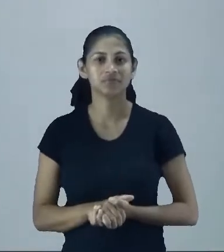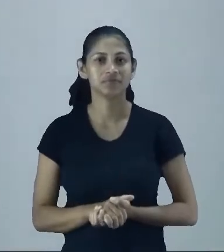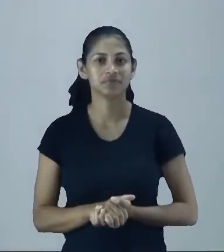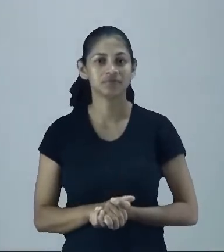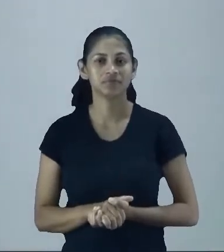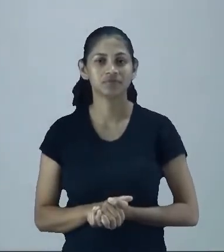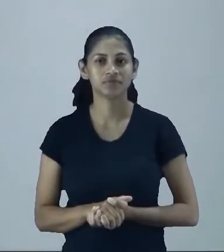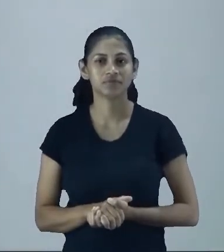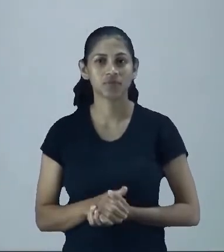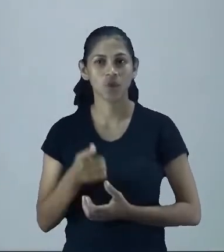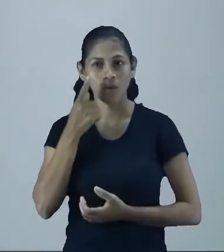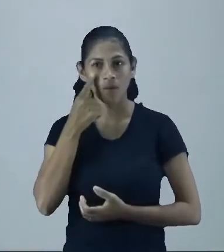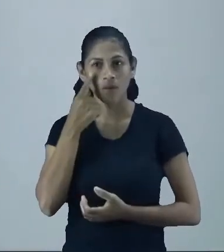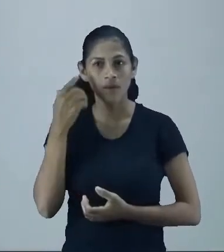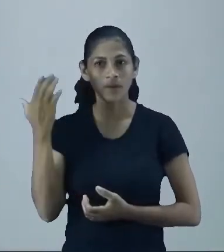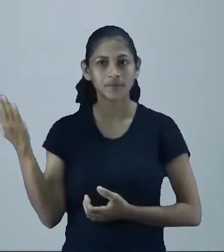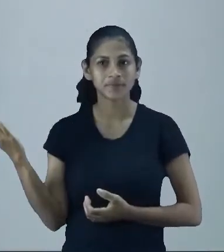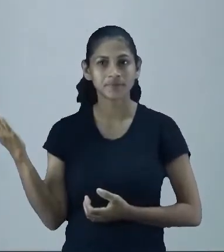Olha só.